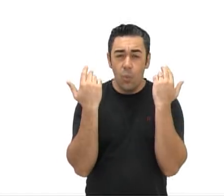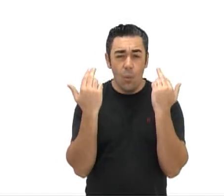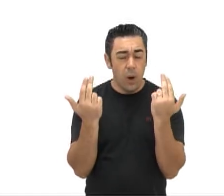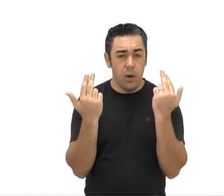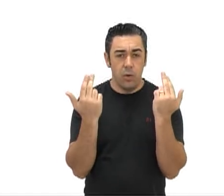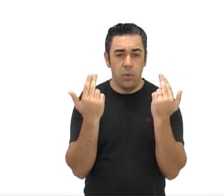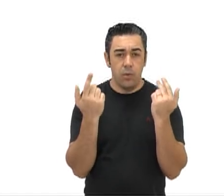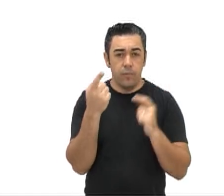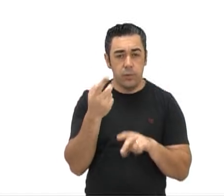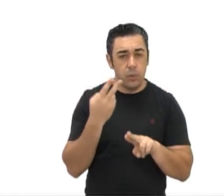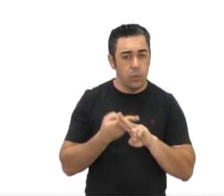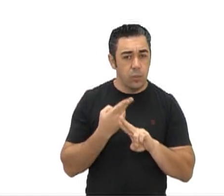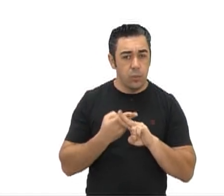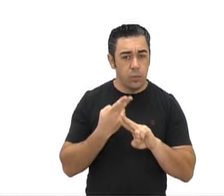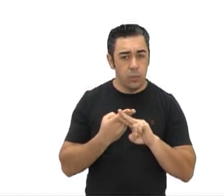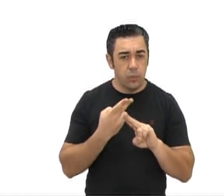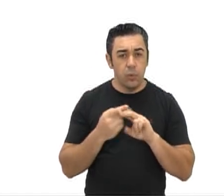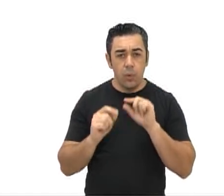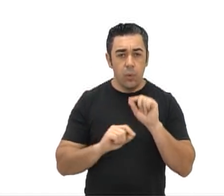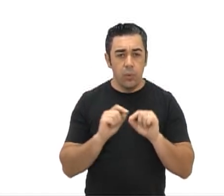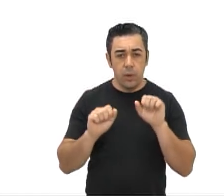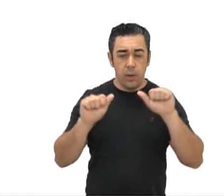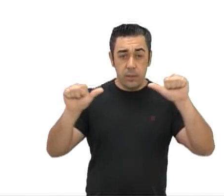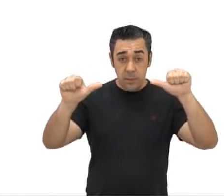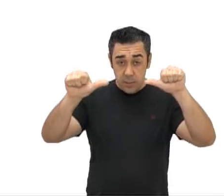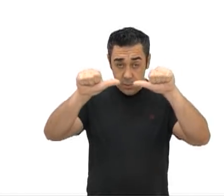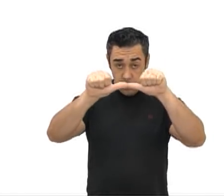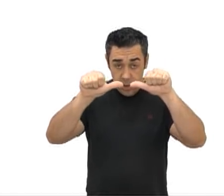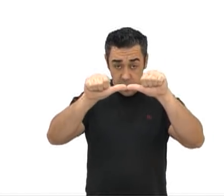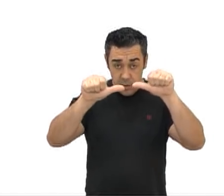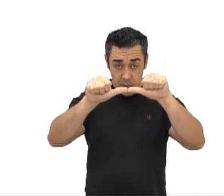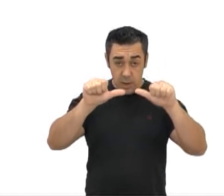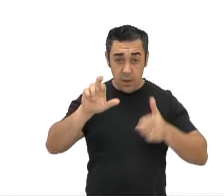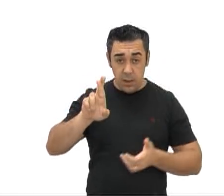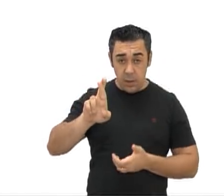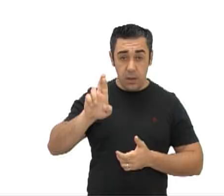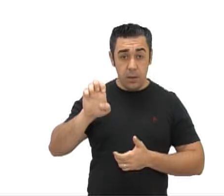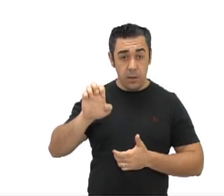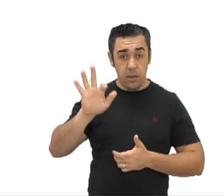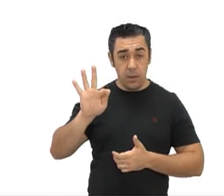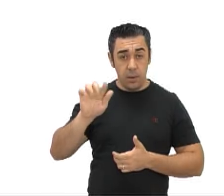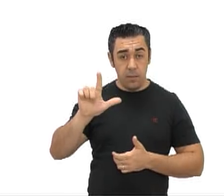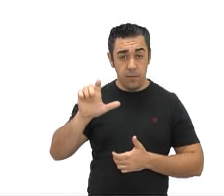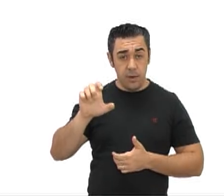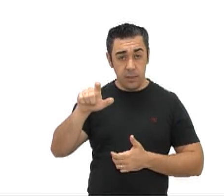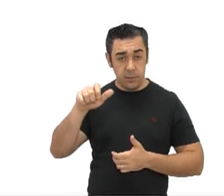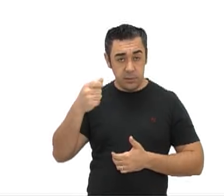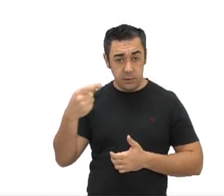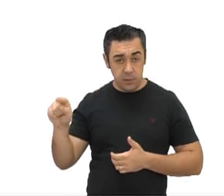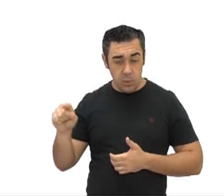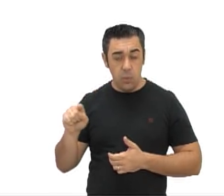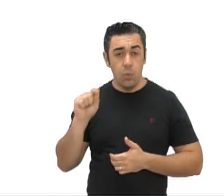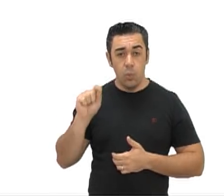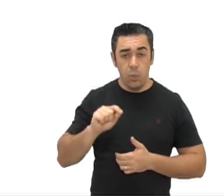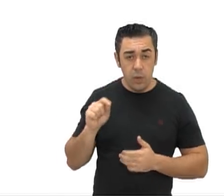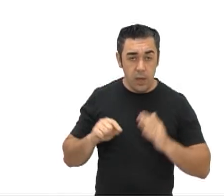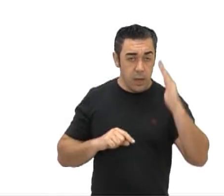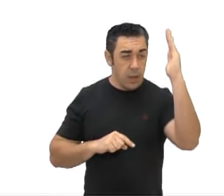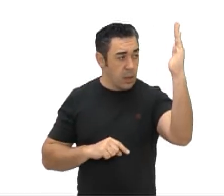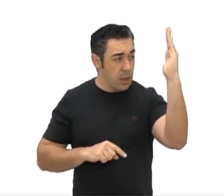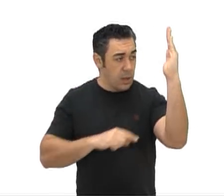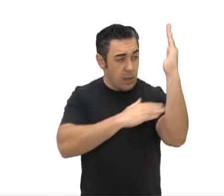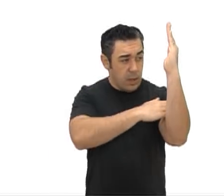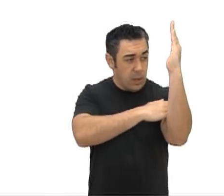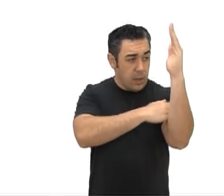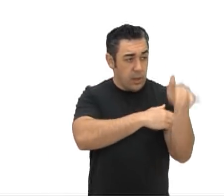idêntica, utilizando a simetria de reflexão em relação ao eixo Y. Então, antes de vocês iniciarem